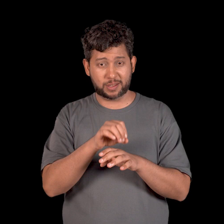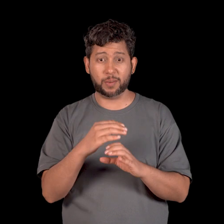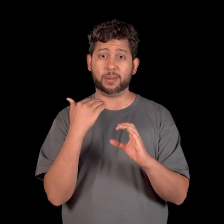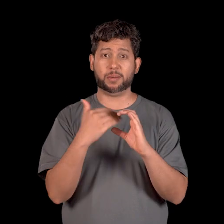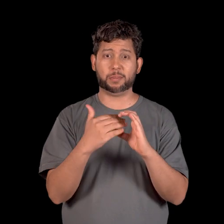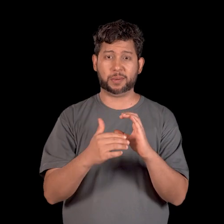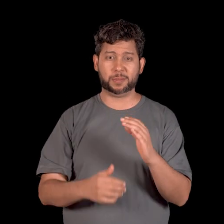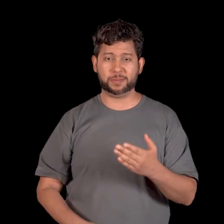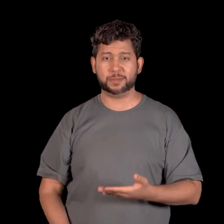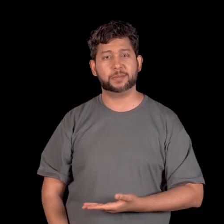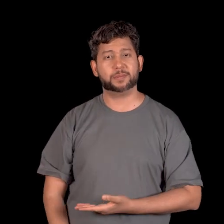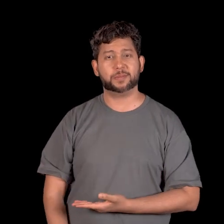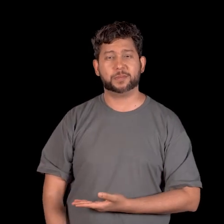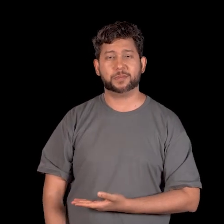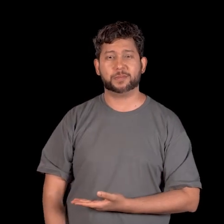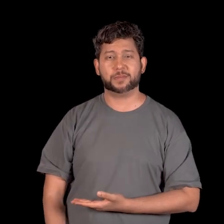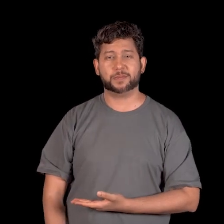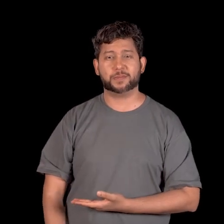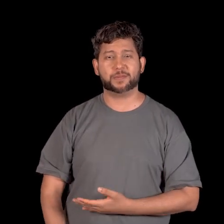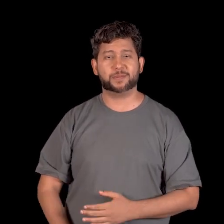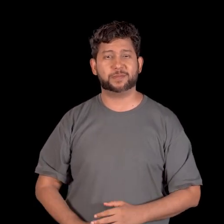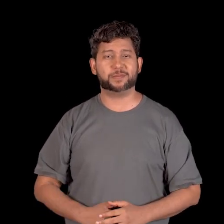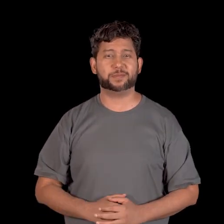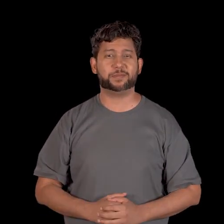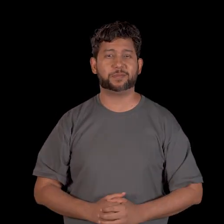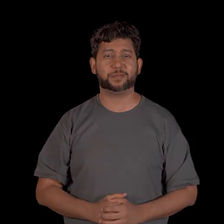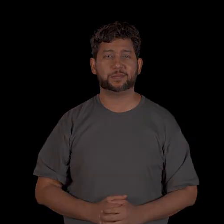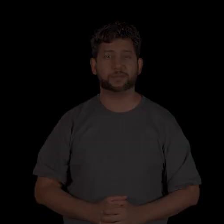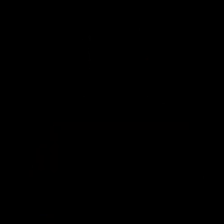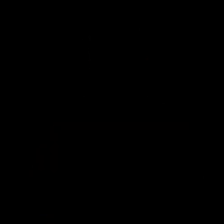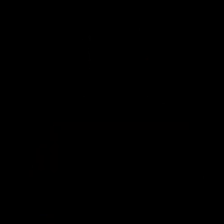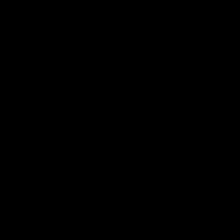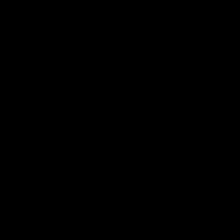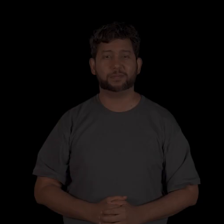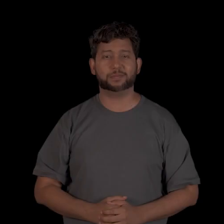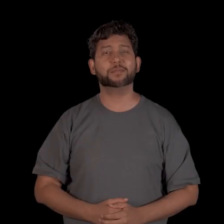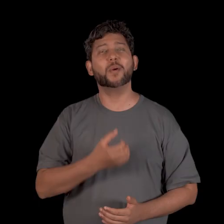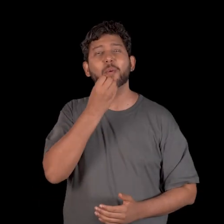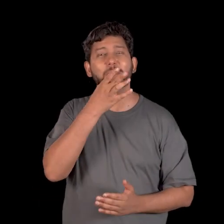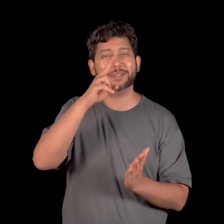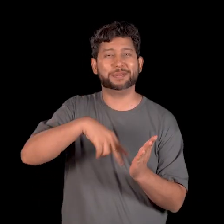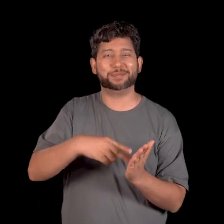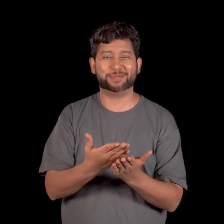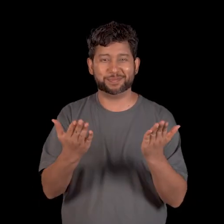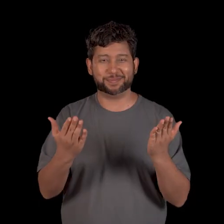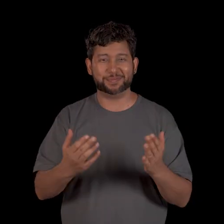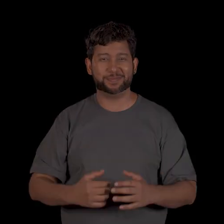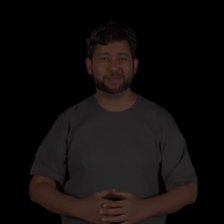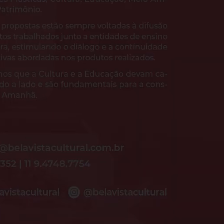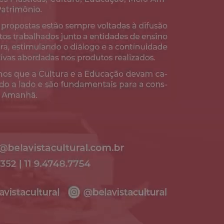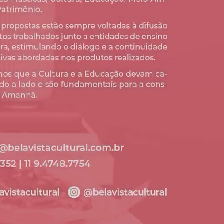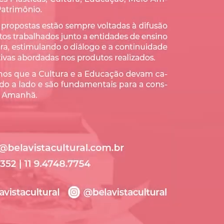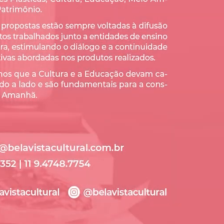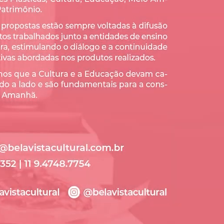educacional através do e-mail educacional@belavistacultural.com.br. Boa leitura!